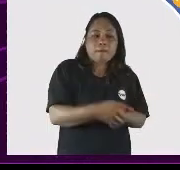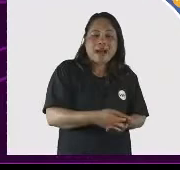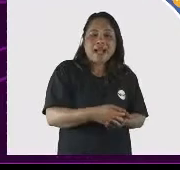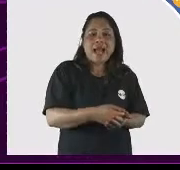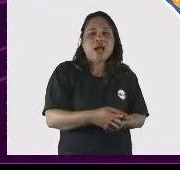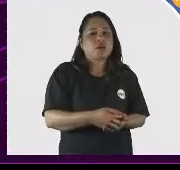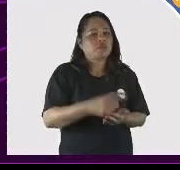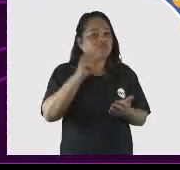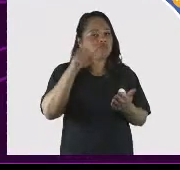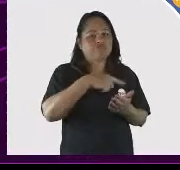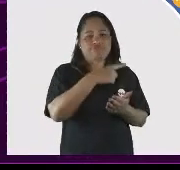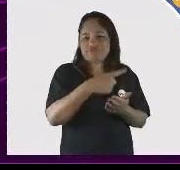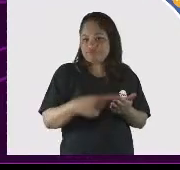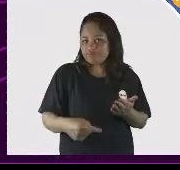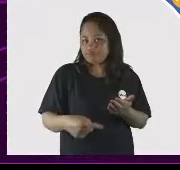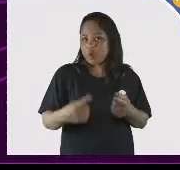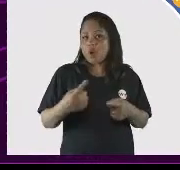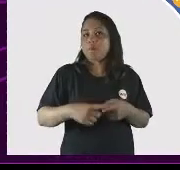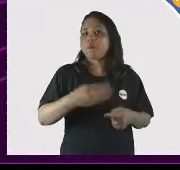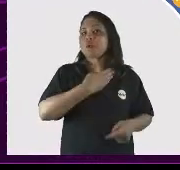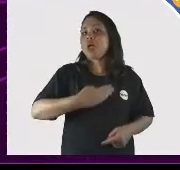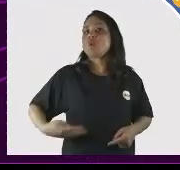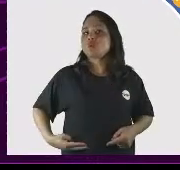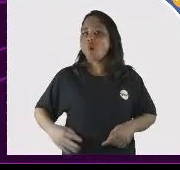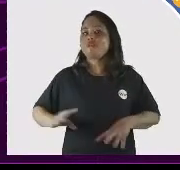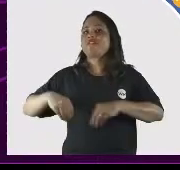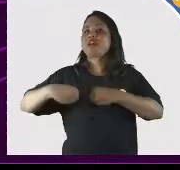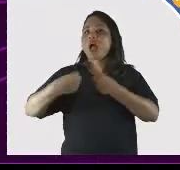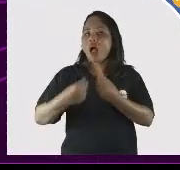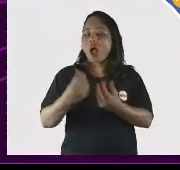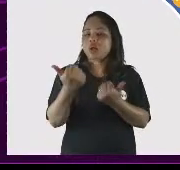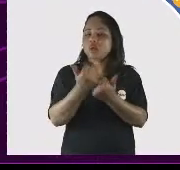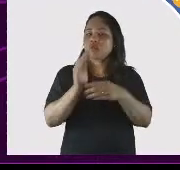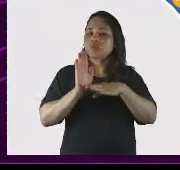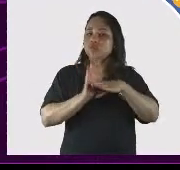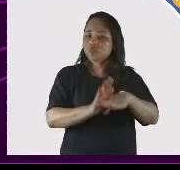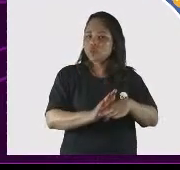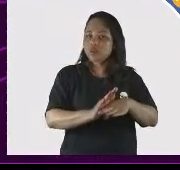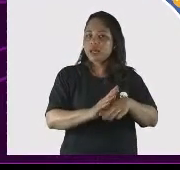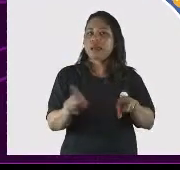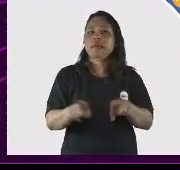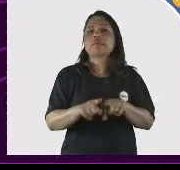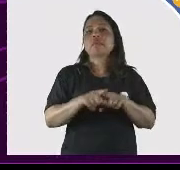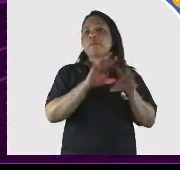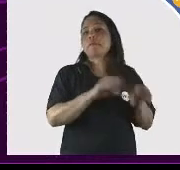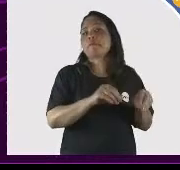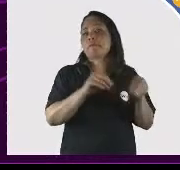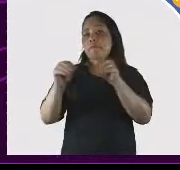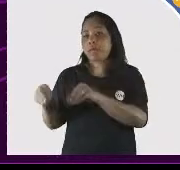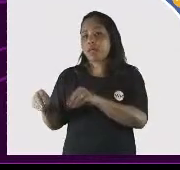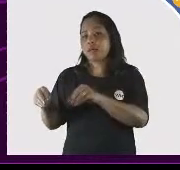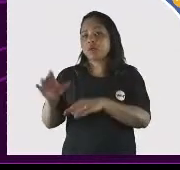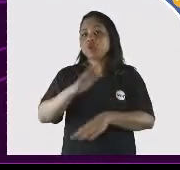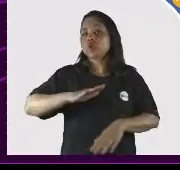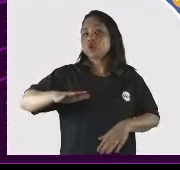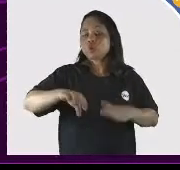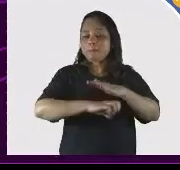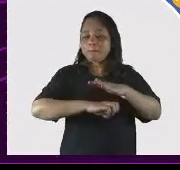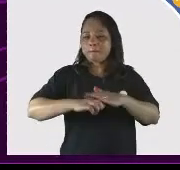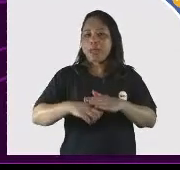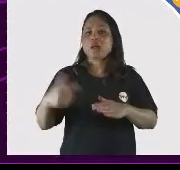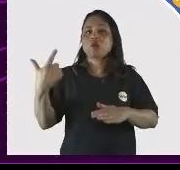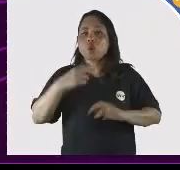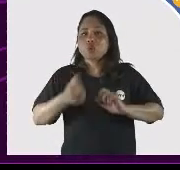que foram concedidos pelo governo muitas carências então todo mundo conseguiu se ajustar